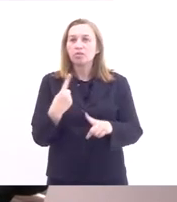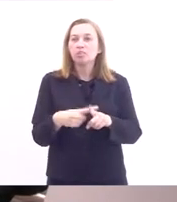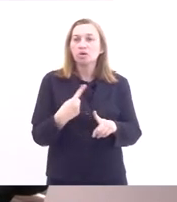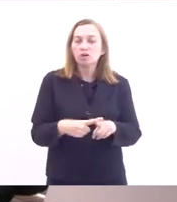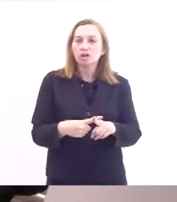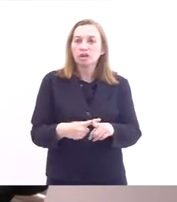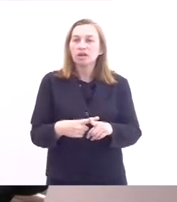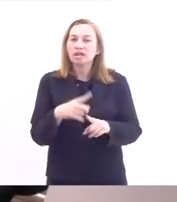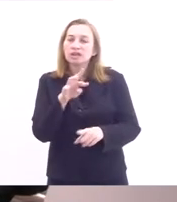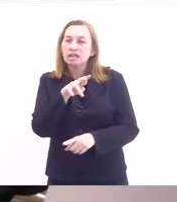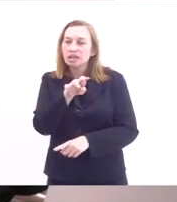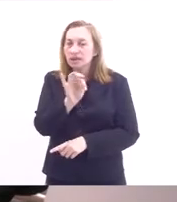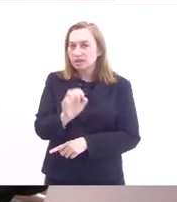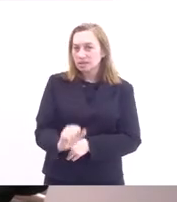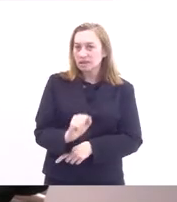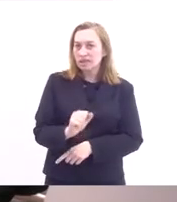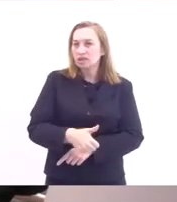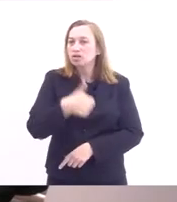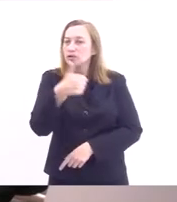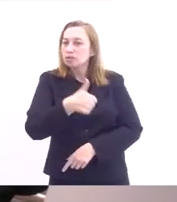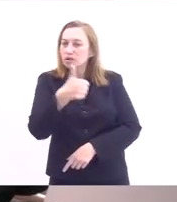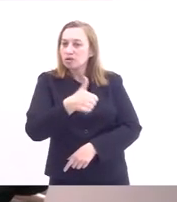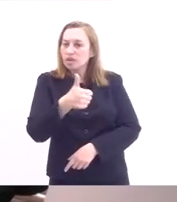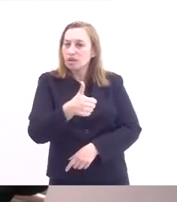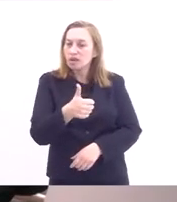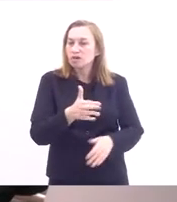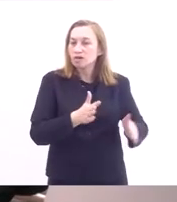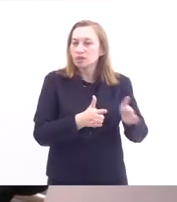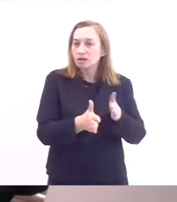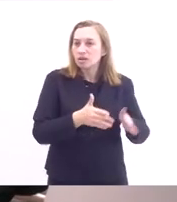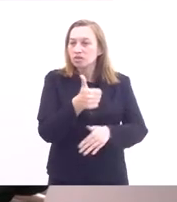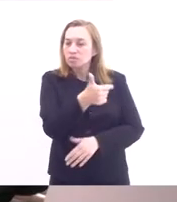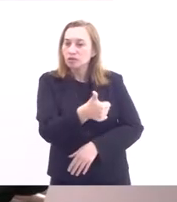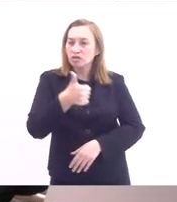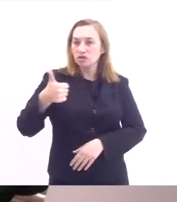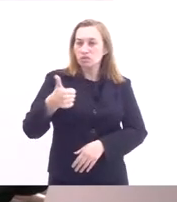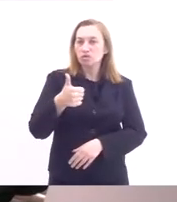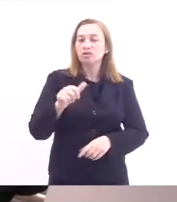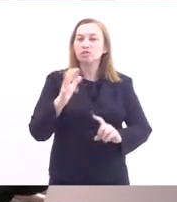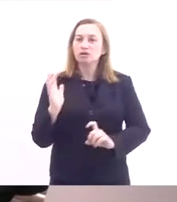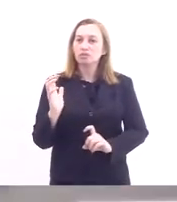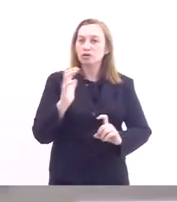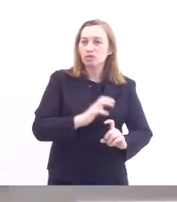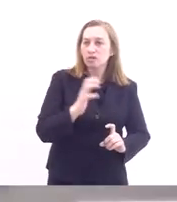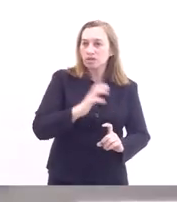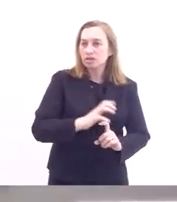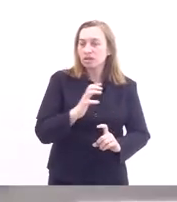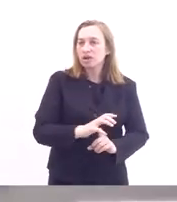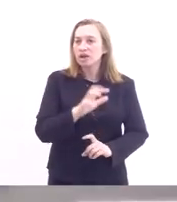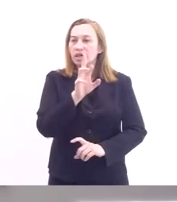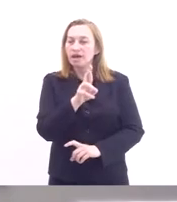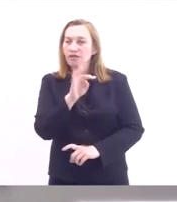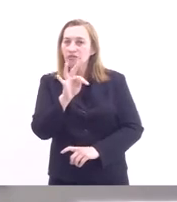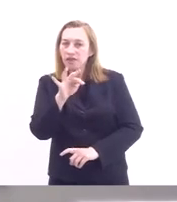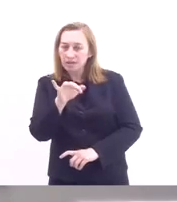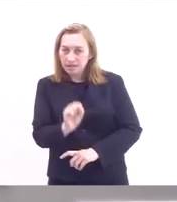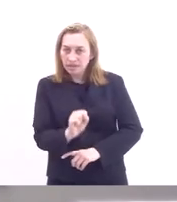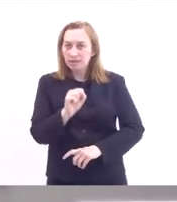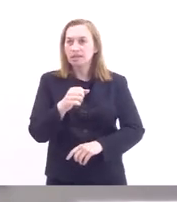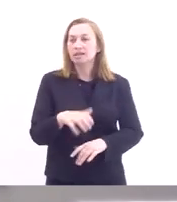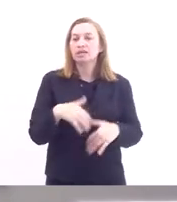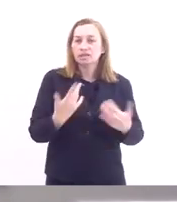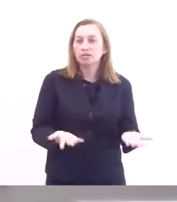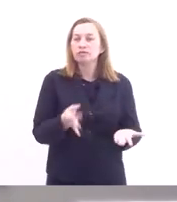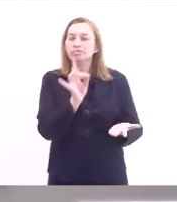essas receitas de ICMS do primeiro quadrimestre de 2021 também foram influenciadas com o refis. Então,